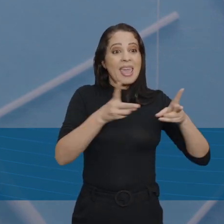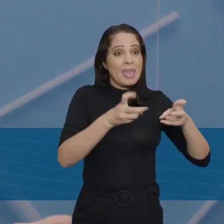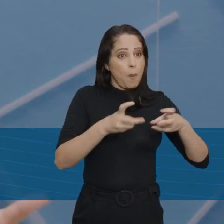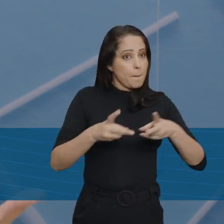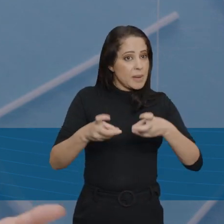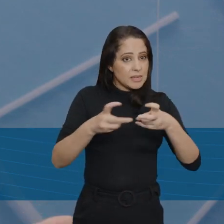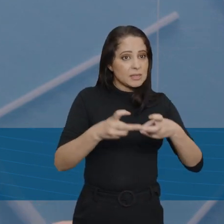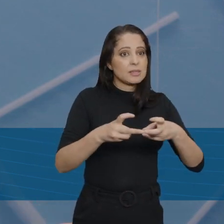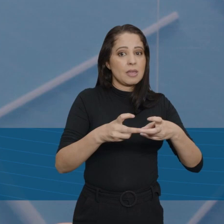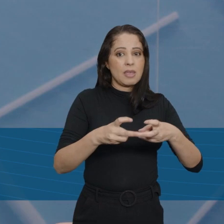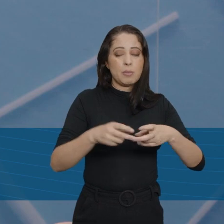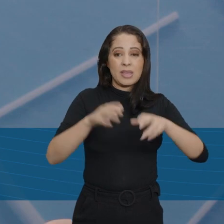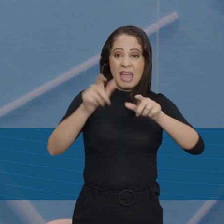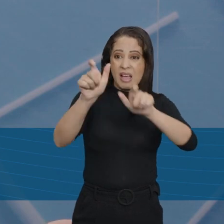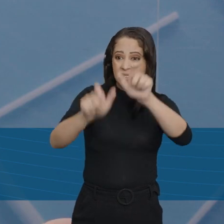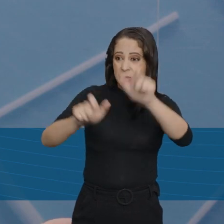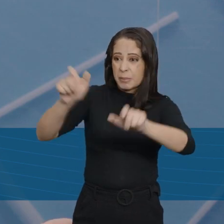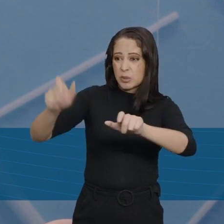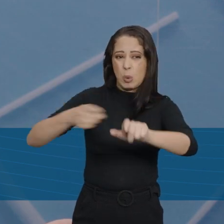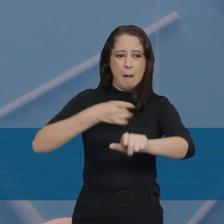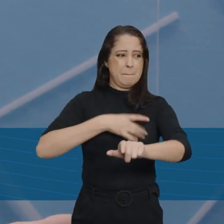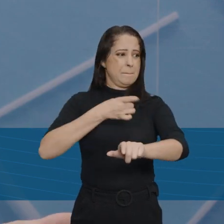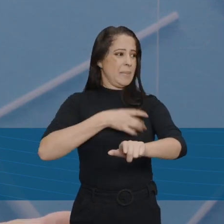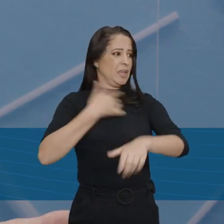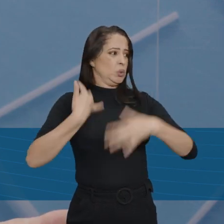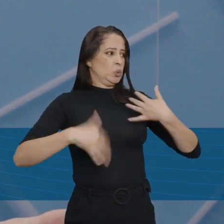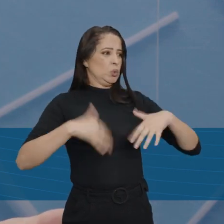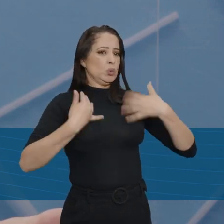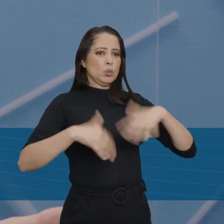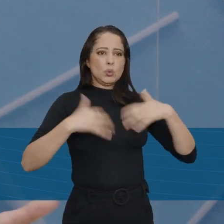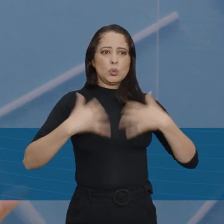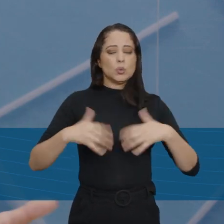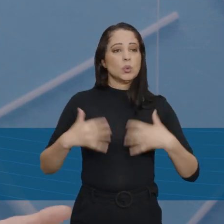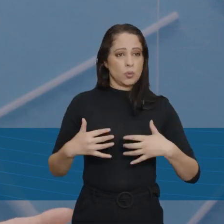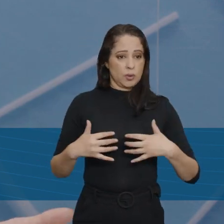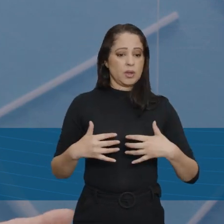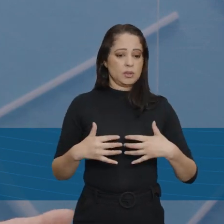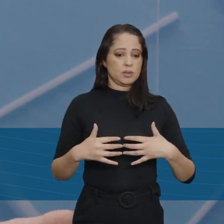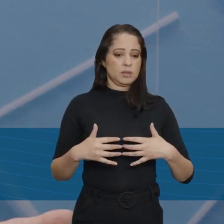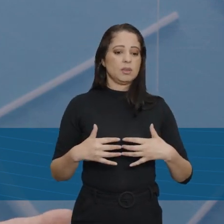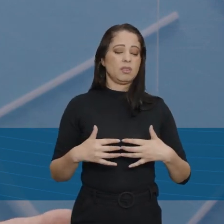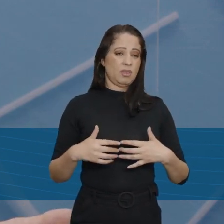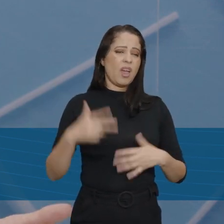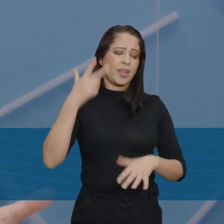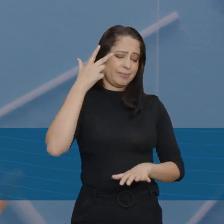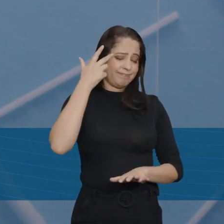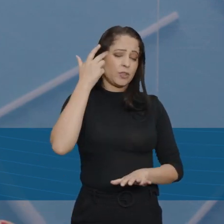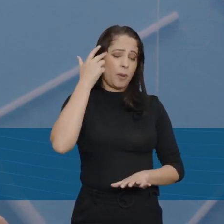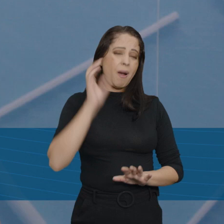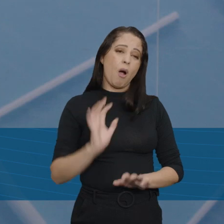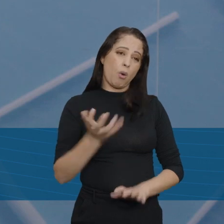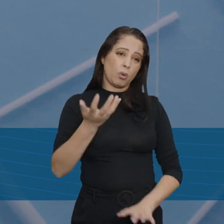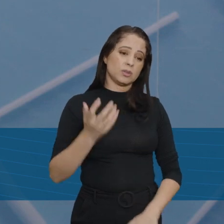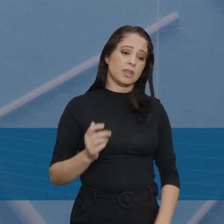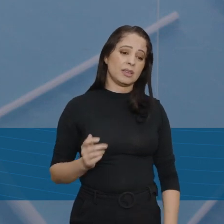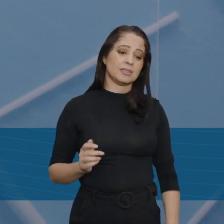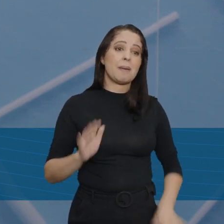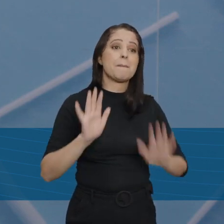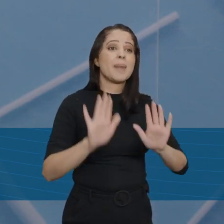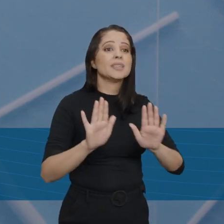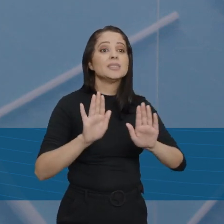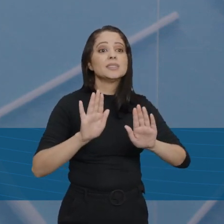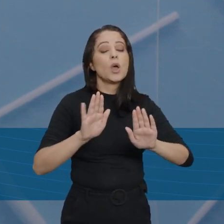muito tomadas, é natural, né? Acho que todo mundo tem medo, acaba ficando com medo.